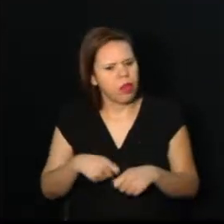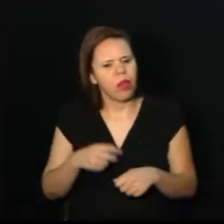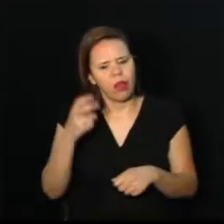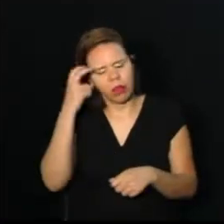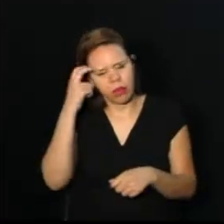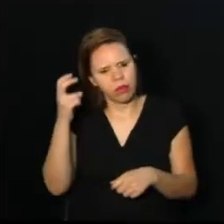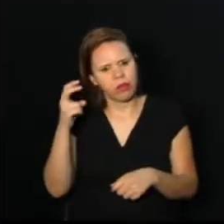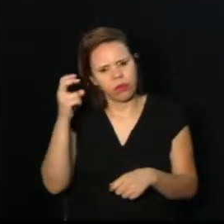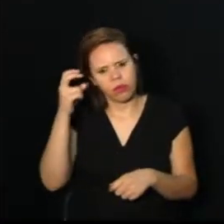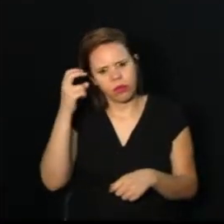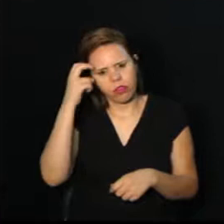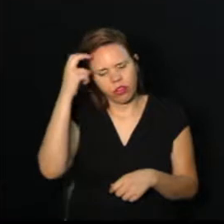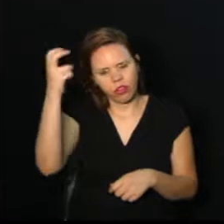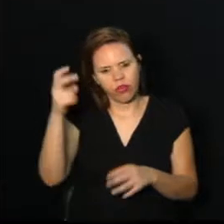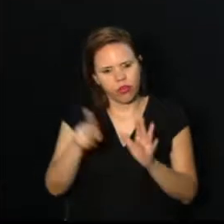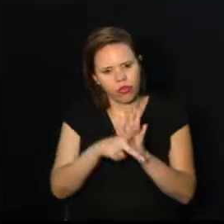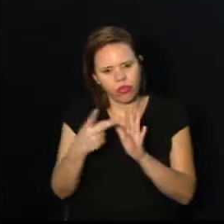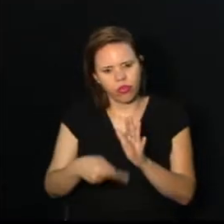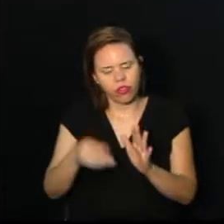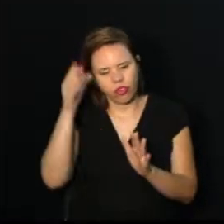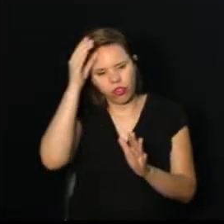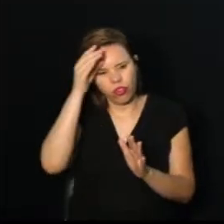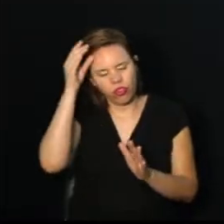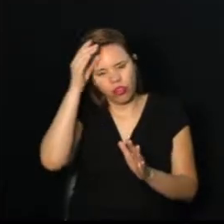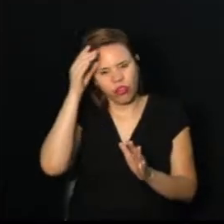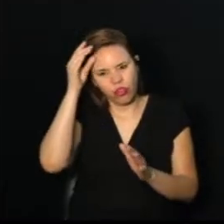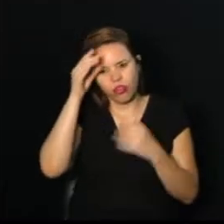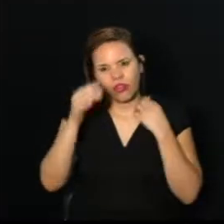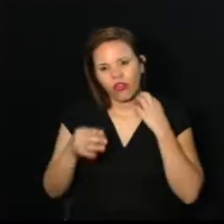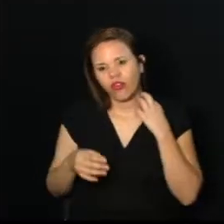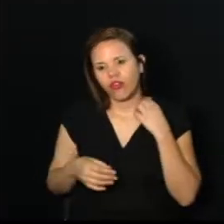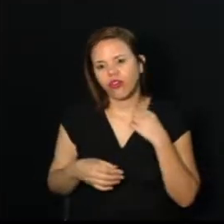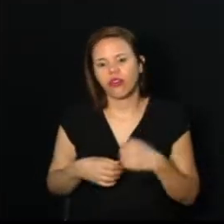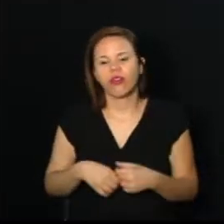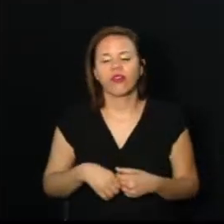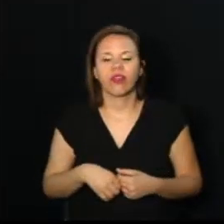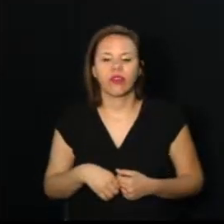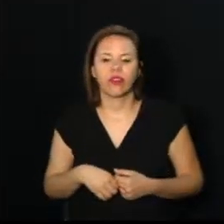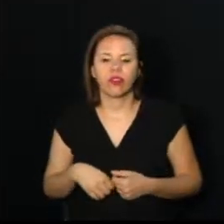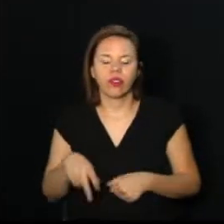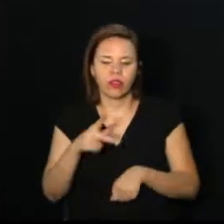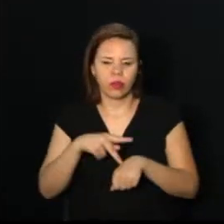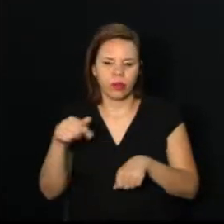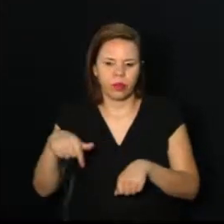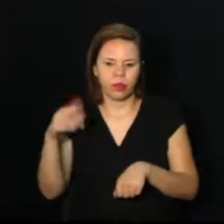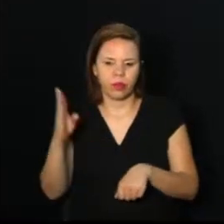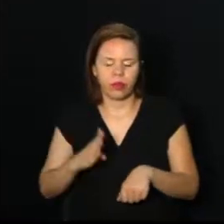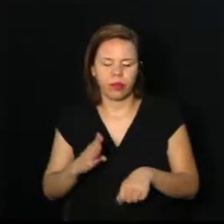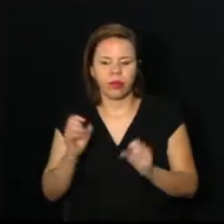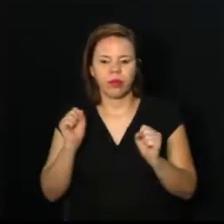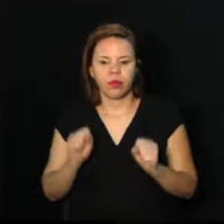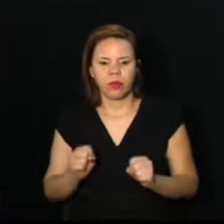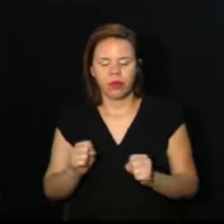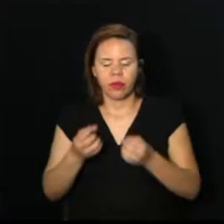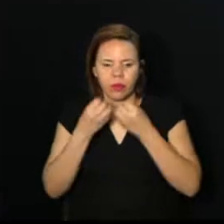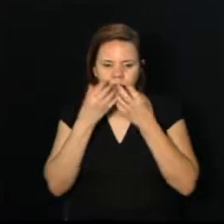capacidade intelectual, cognitiva e, no nosso país, podemos